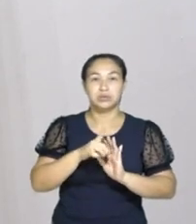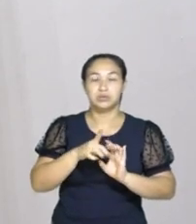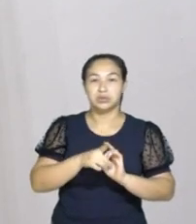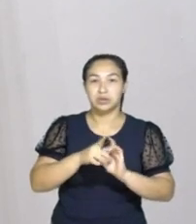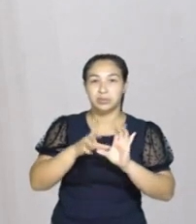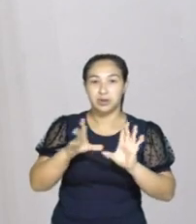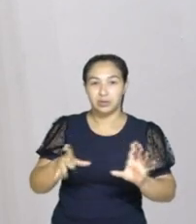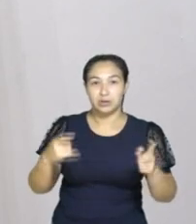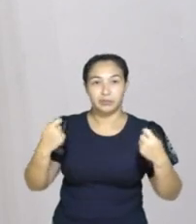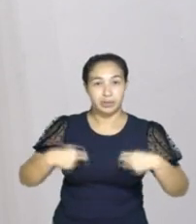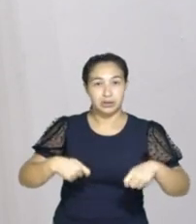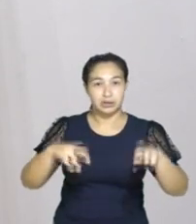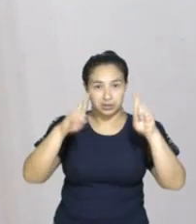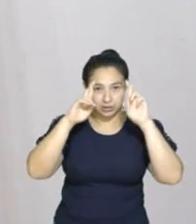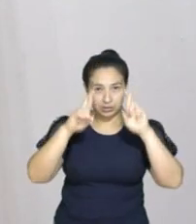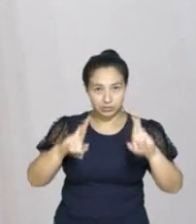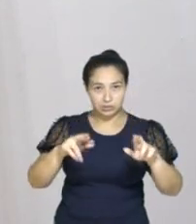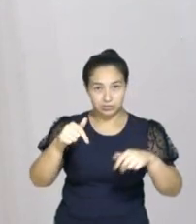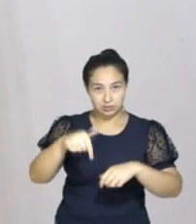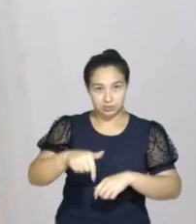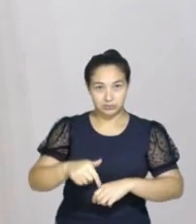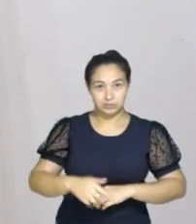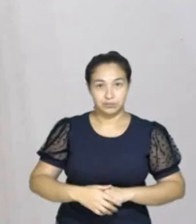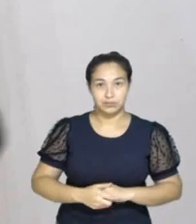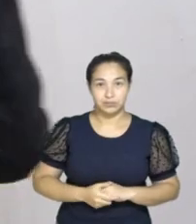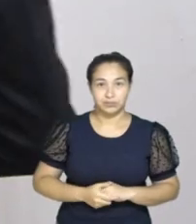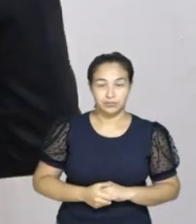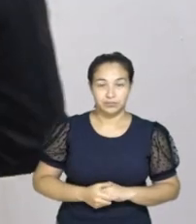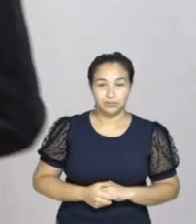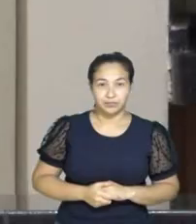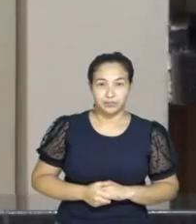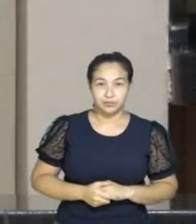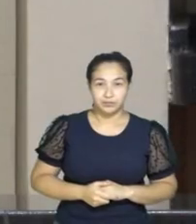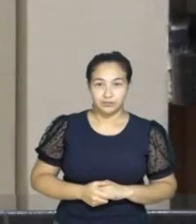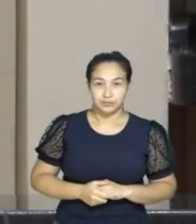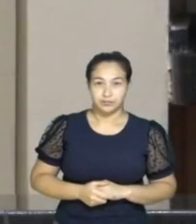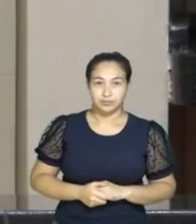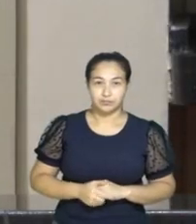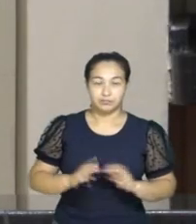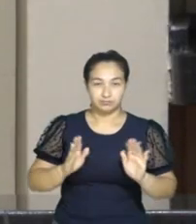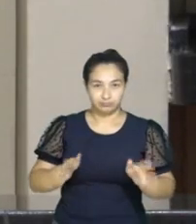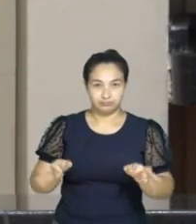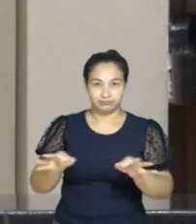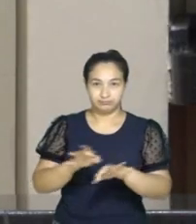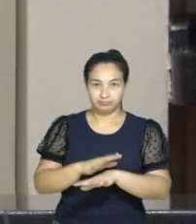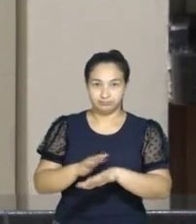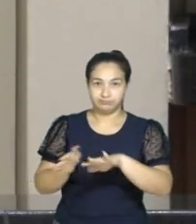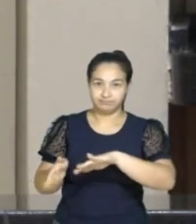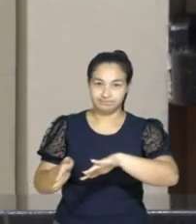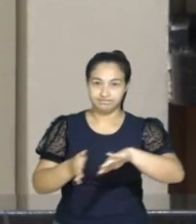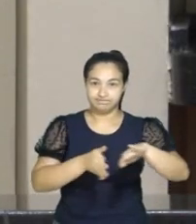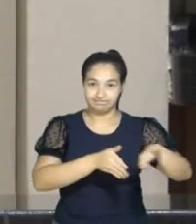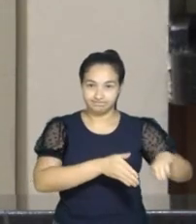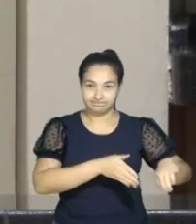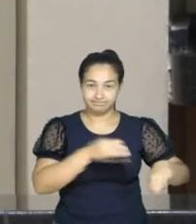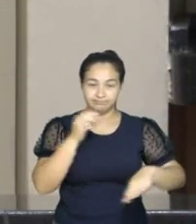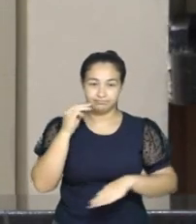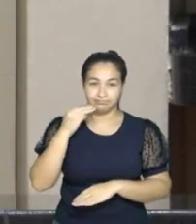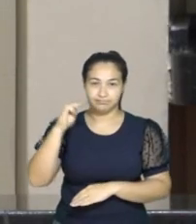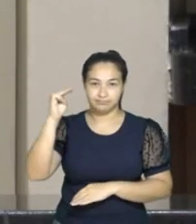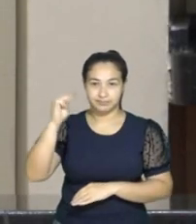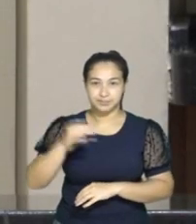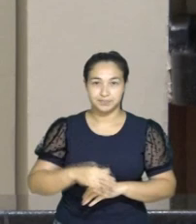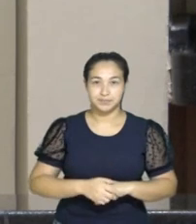respeite aqui na cidade de Florianópolis obrigado feita a manifestação Deputado Mateus cadorin